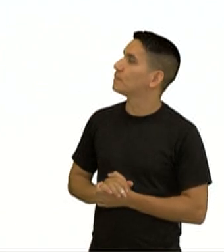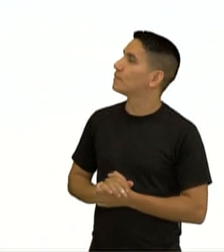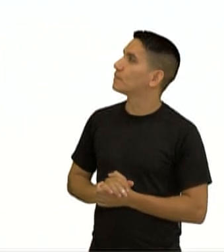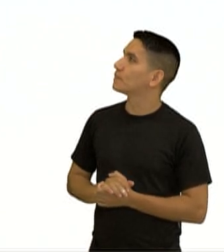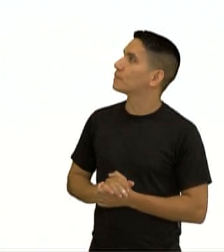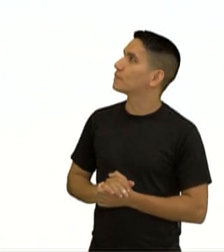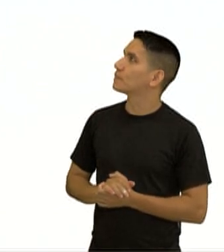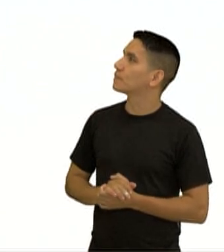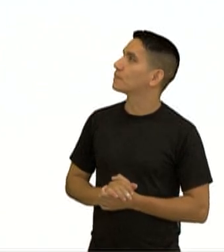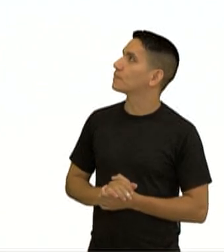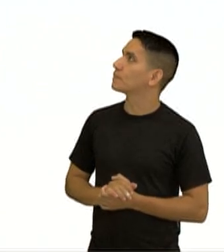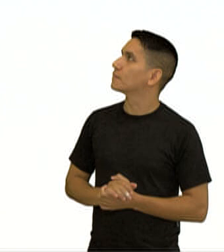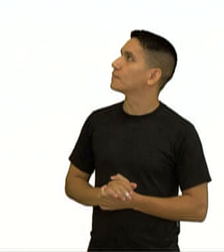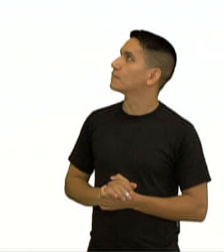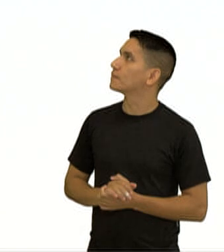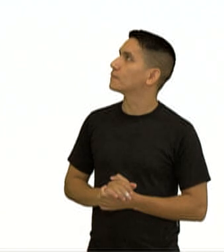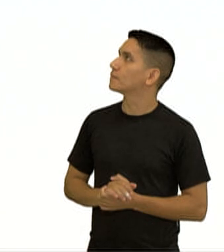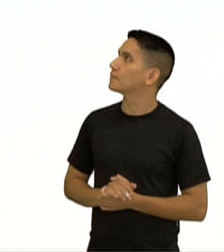The correct form